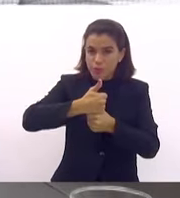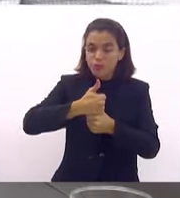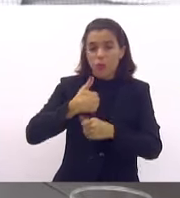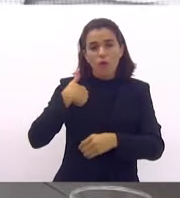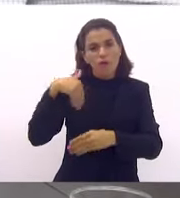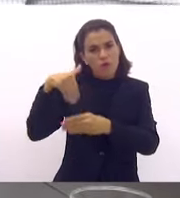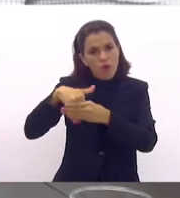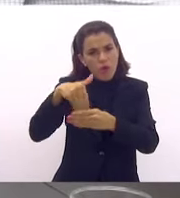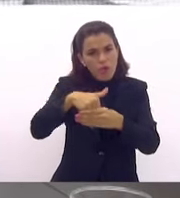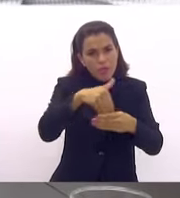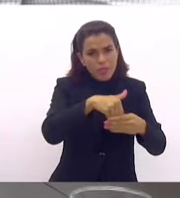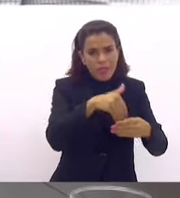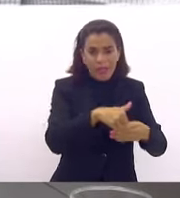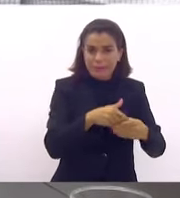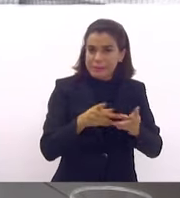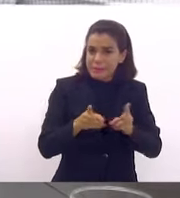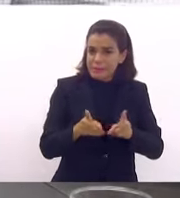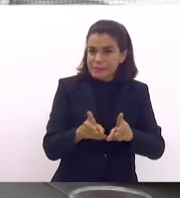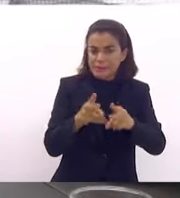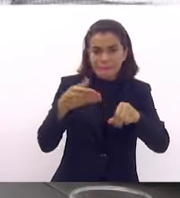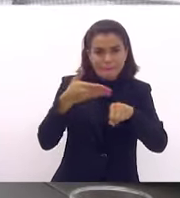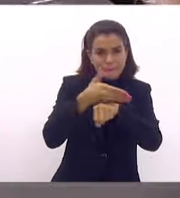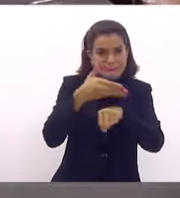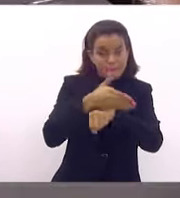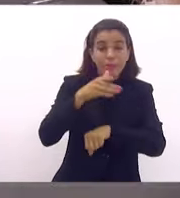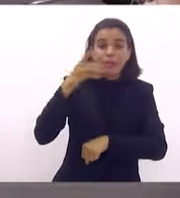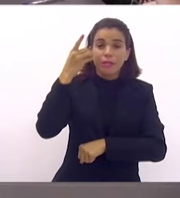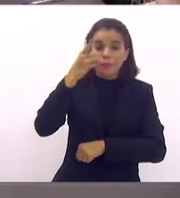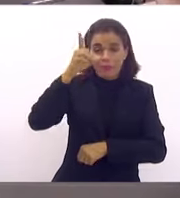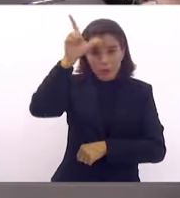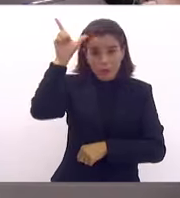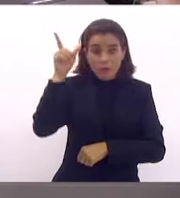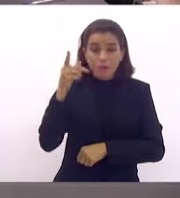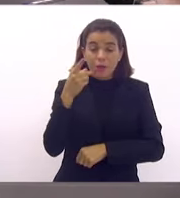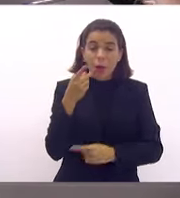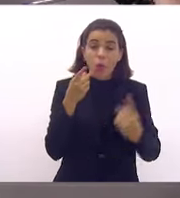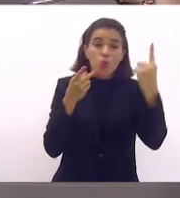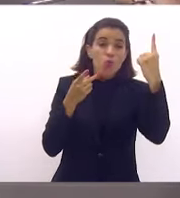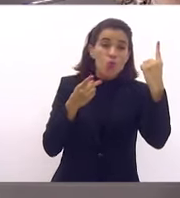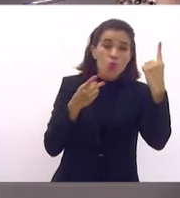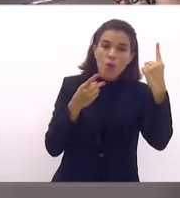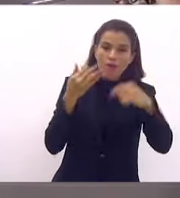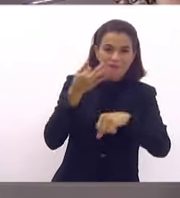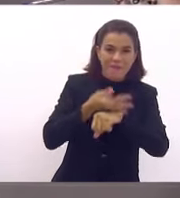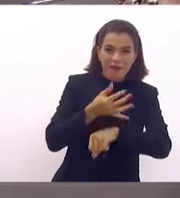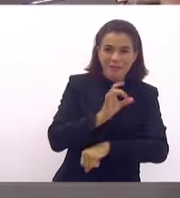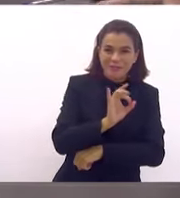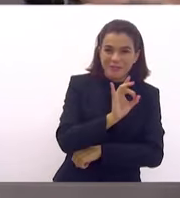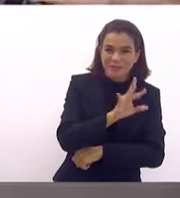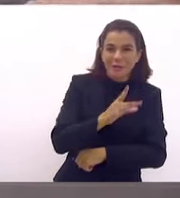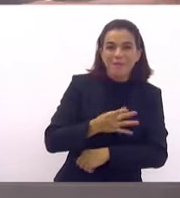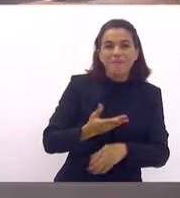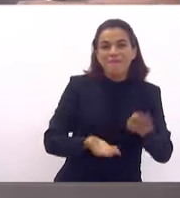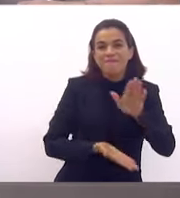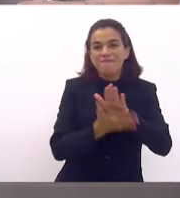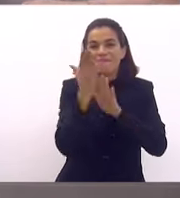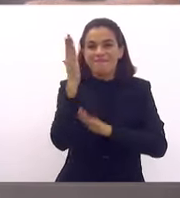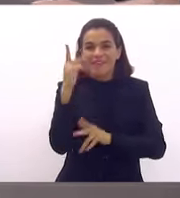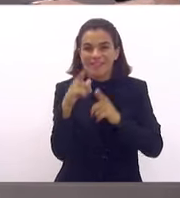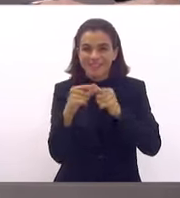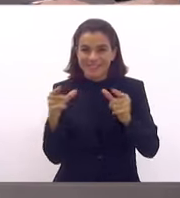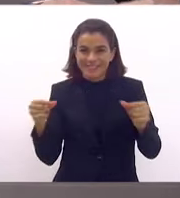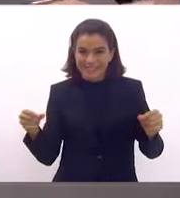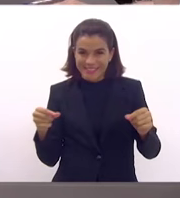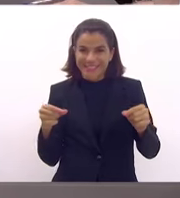votei em todas as sessões. Em todas as sessões, deputado Luiz Paulo também, com exceção de uma sessão que estava em Brasília, me parece. Verdade. Não esteve, deputada